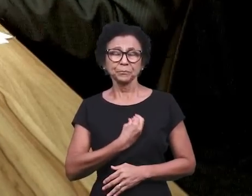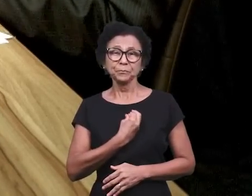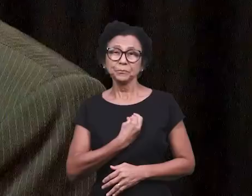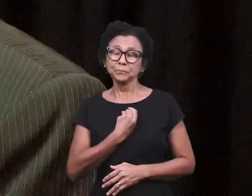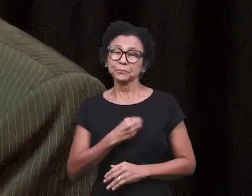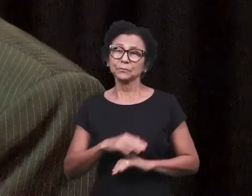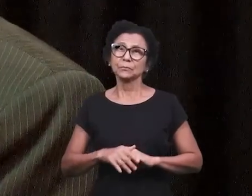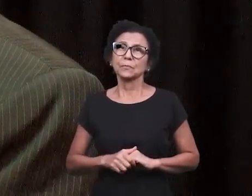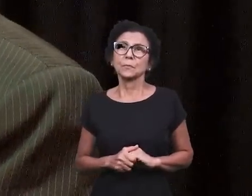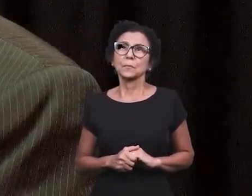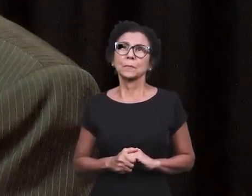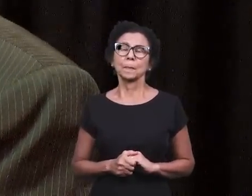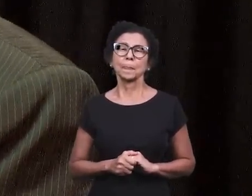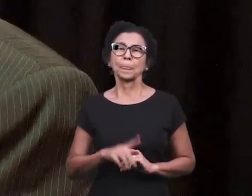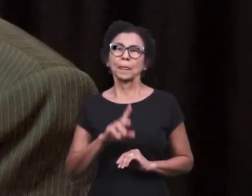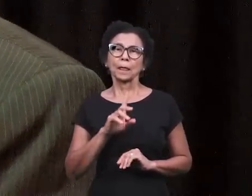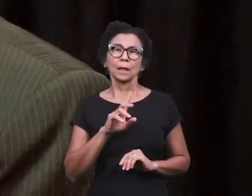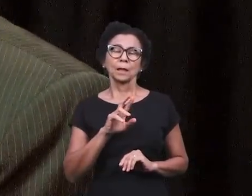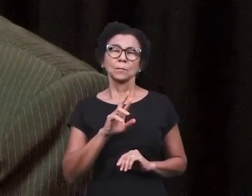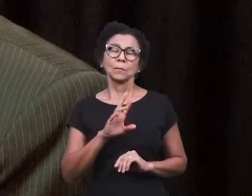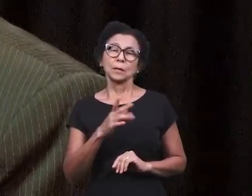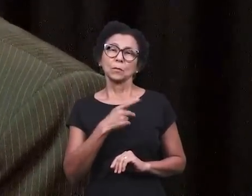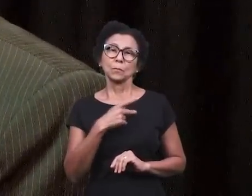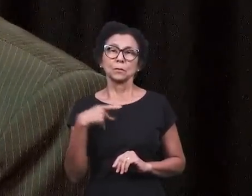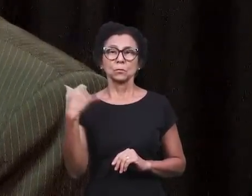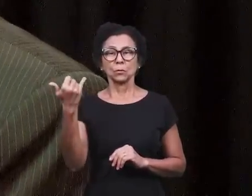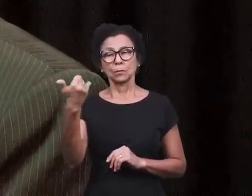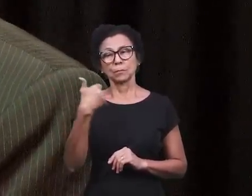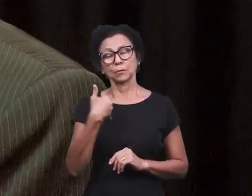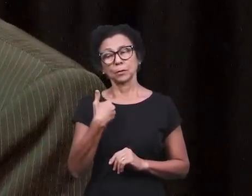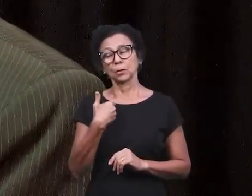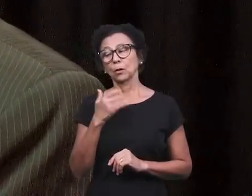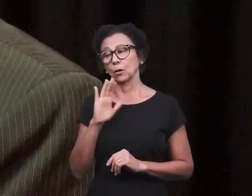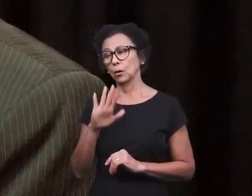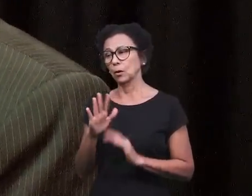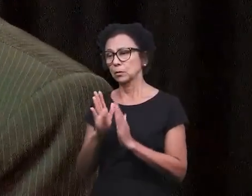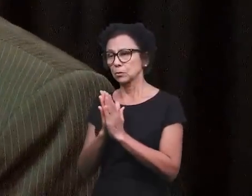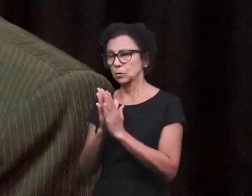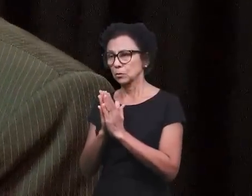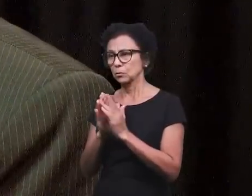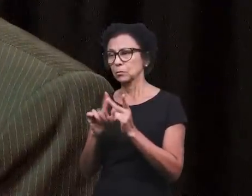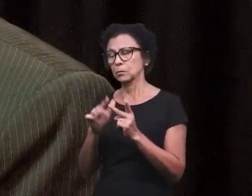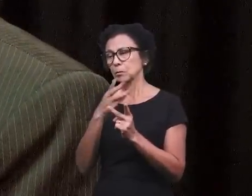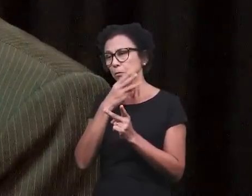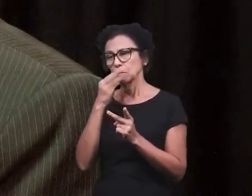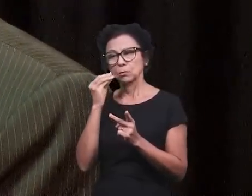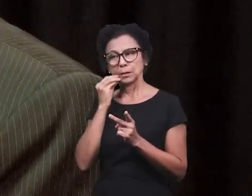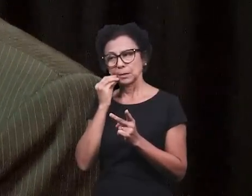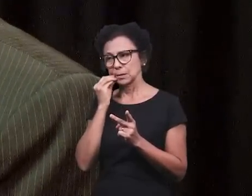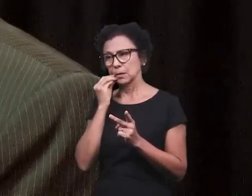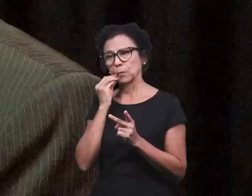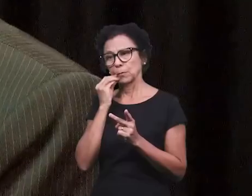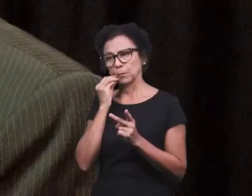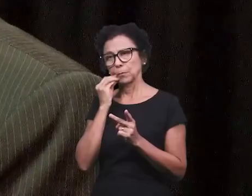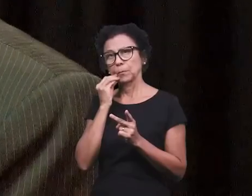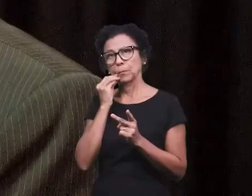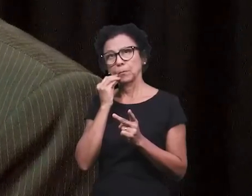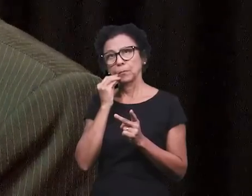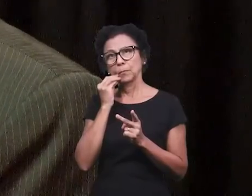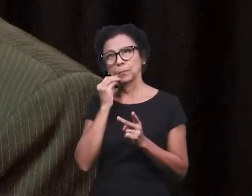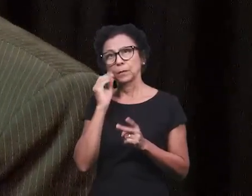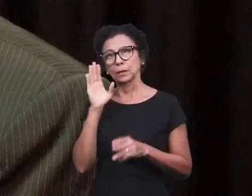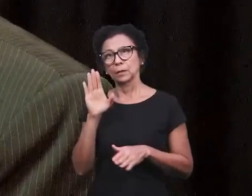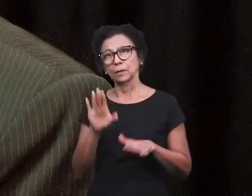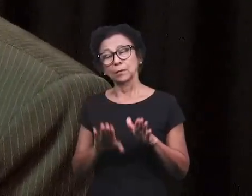assim, olha, meu irmão, jejum e oração. E eu falava para ele, pastor, eu já faço jejum, tudo, ele falou assim, olha, talvez você vai precisar fazer uns